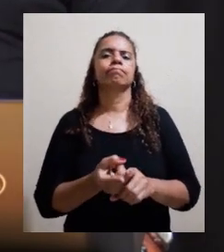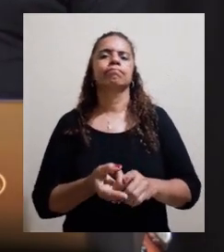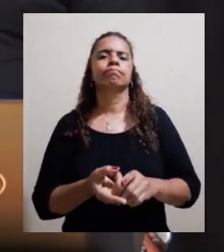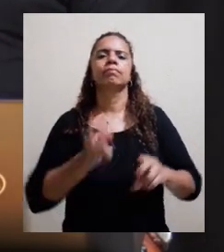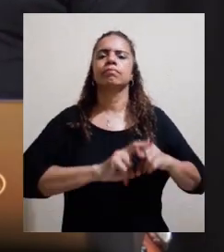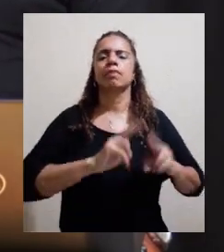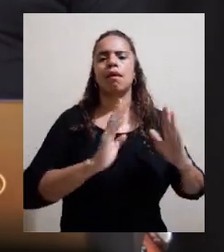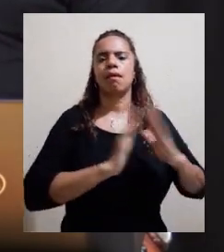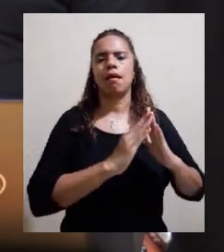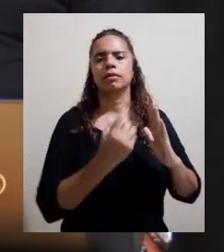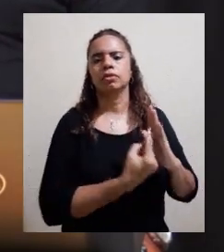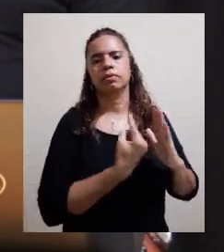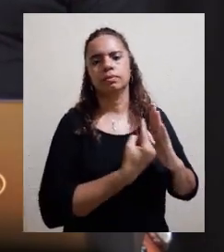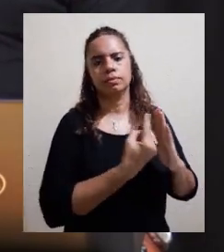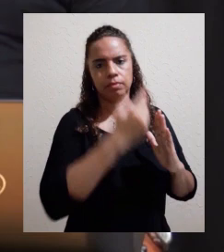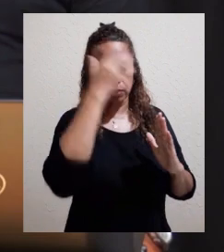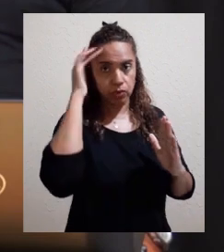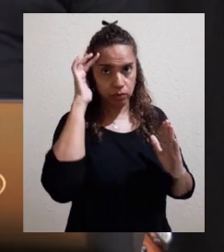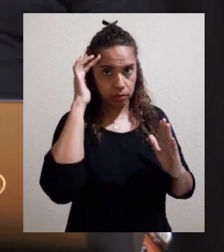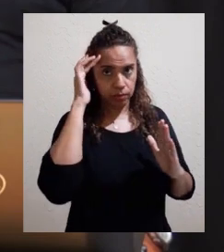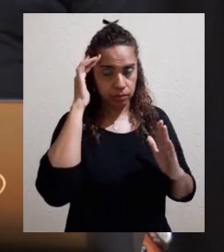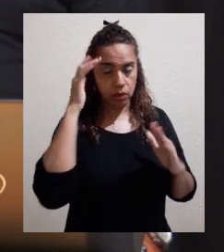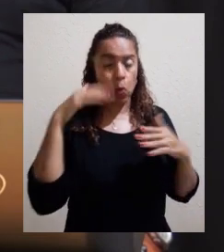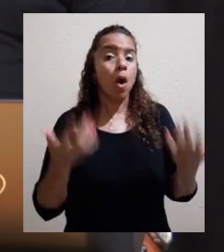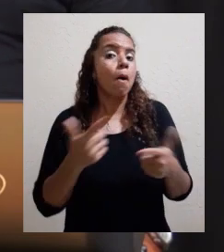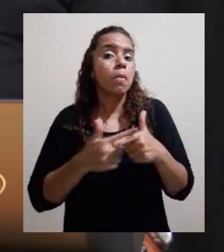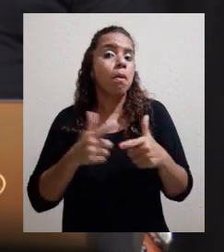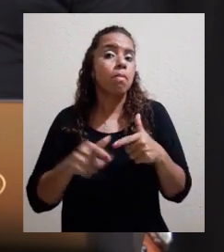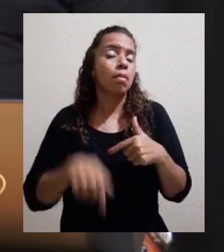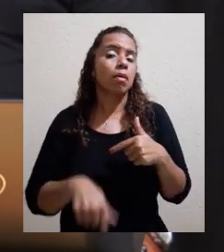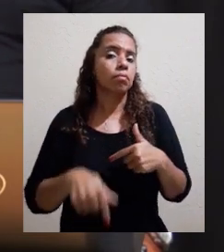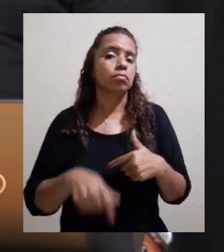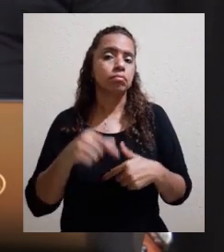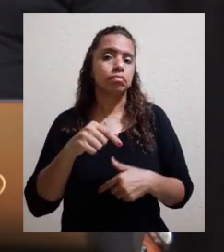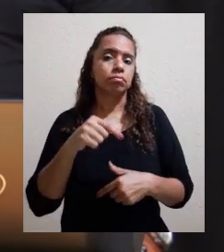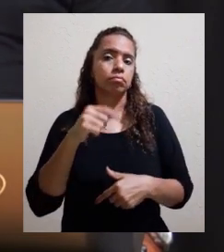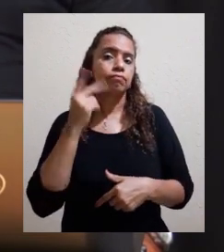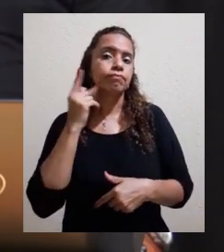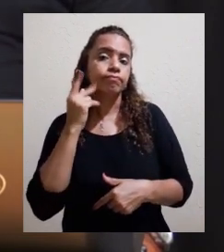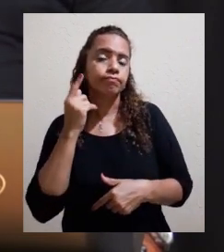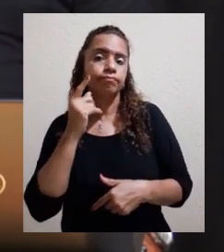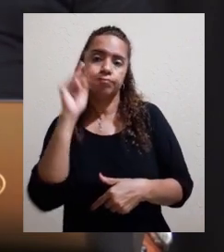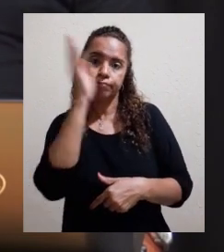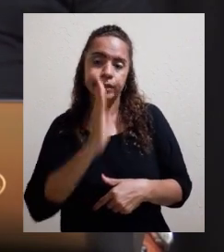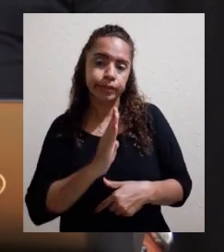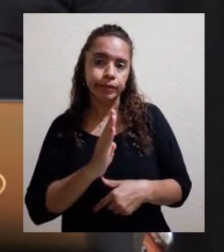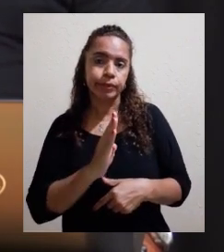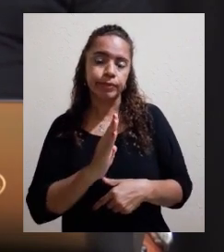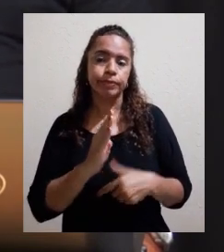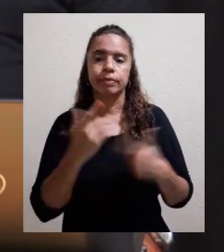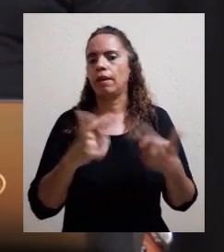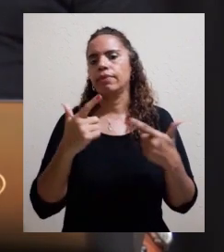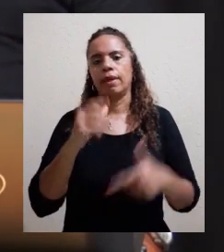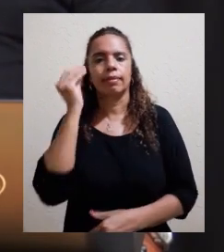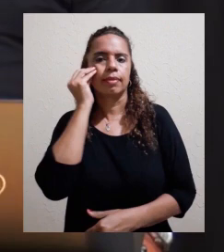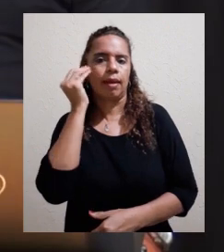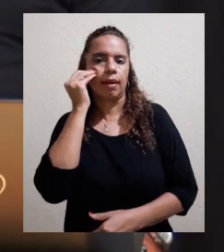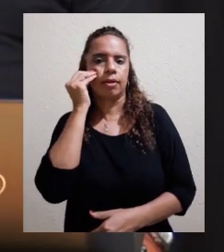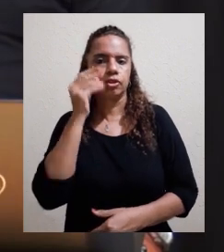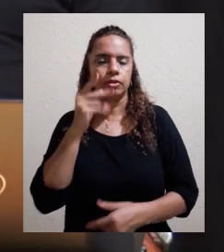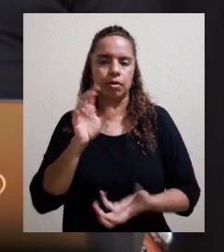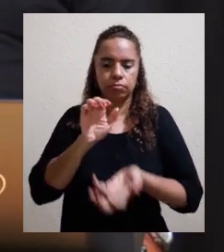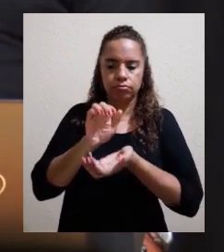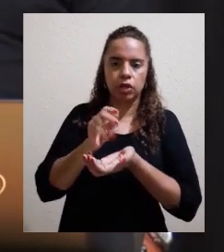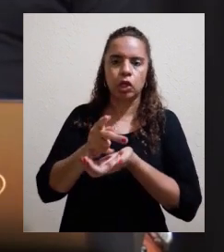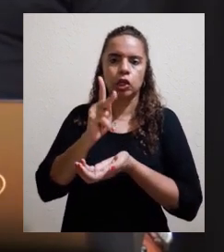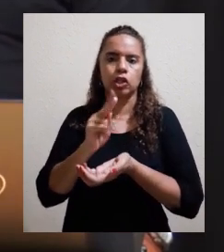conter um vírus de transmissibilidade tão fácil. Qual que é o problema da gente? A gente não tem teste para todo mundo, nem no âmbito público, nem